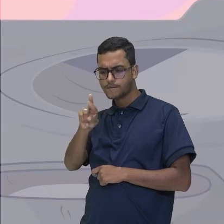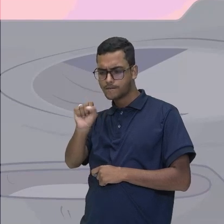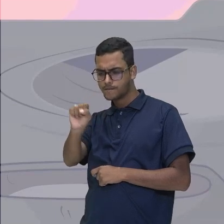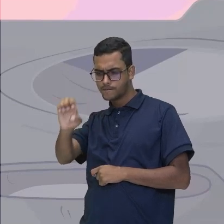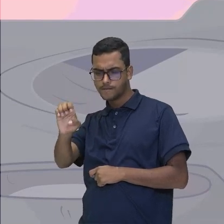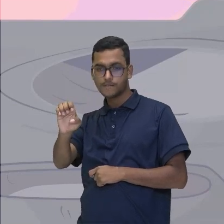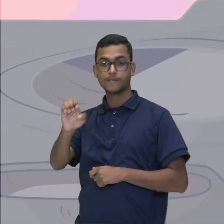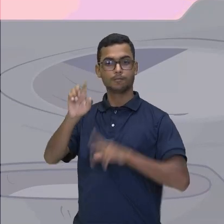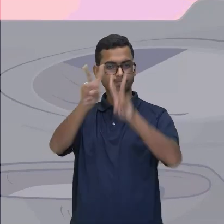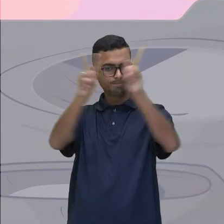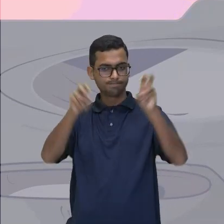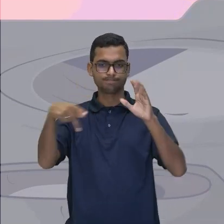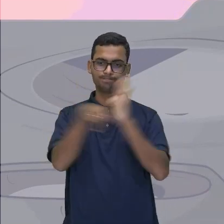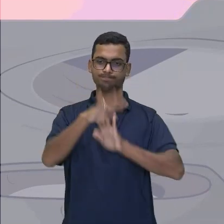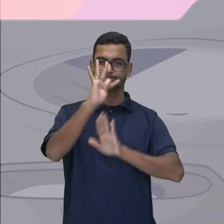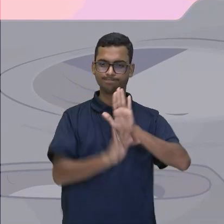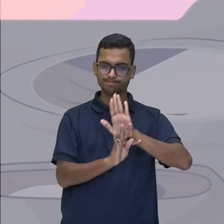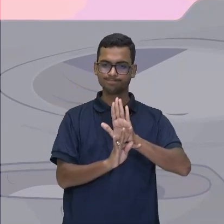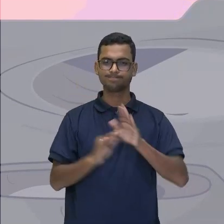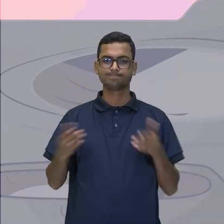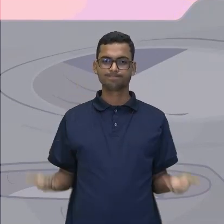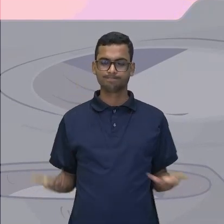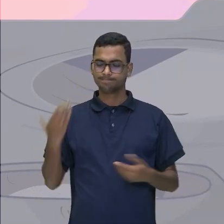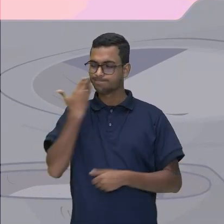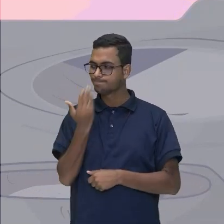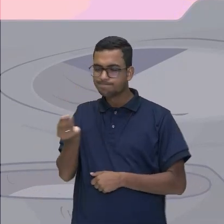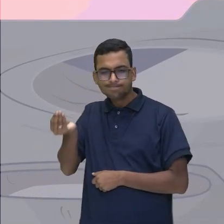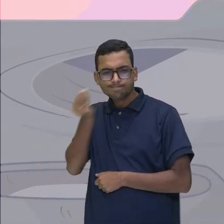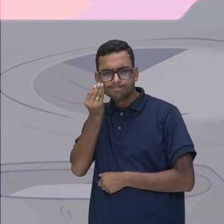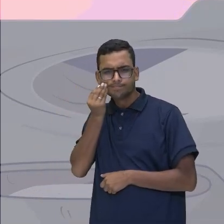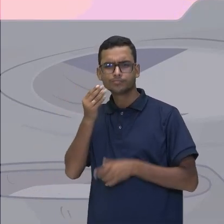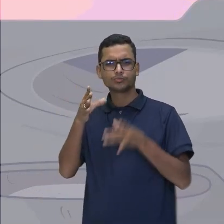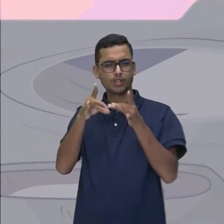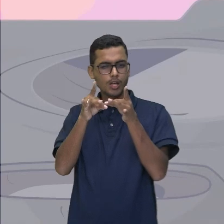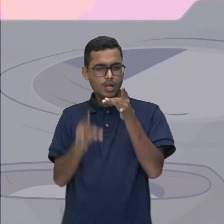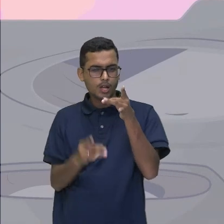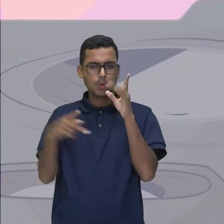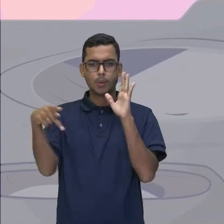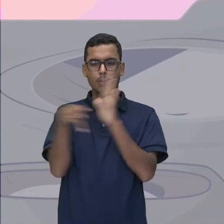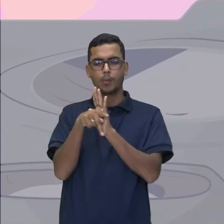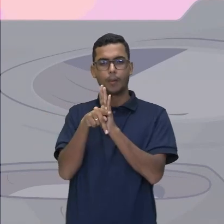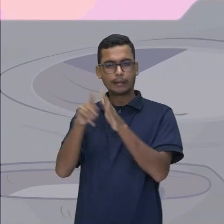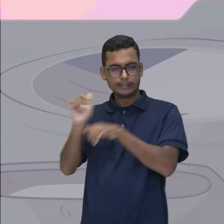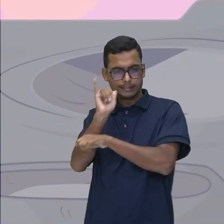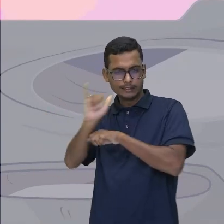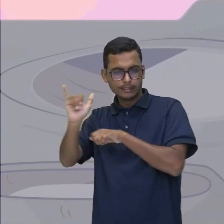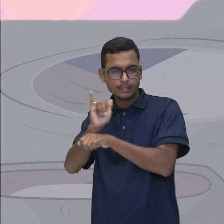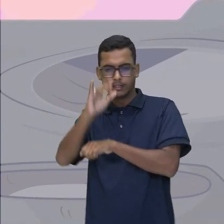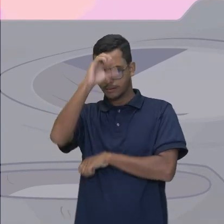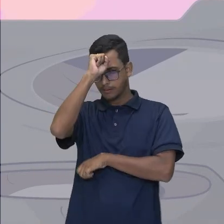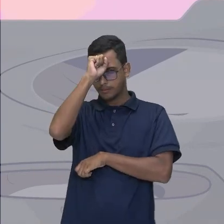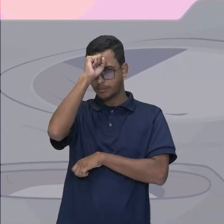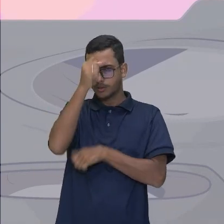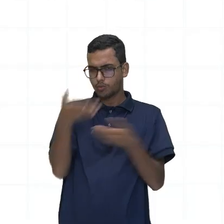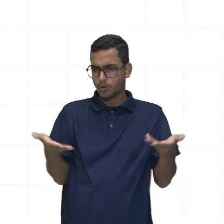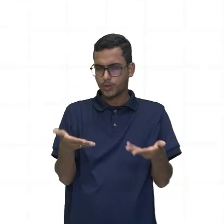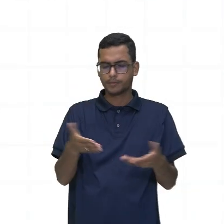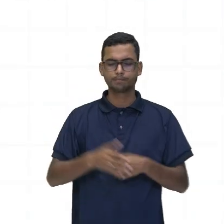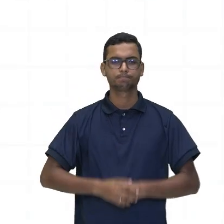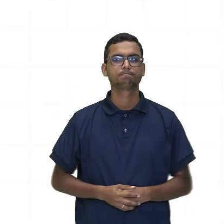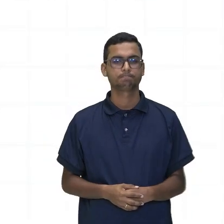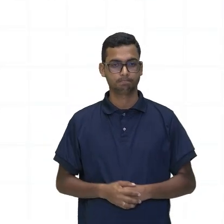nosso texto. E com ele que a gente vai observar aqueles detalhes lá do skimming. Então, vamos dar uma conferida no nosso